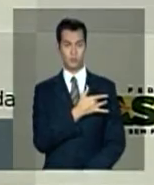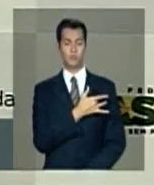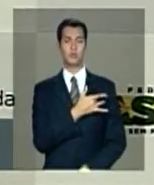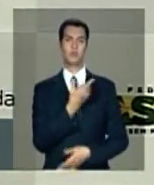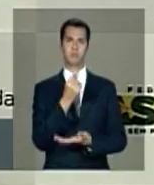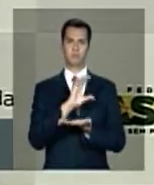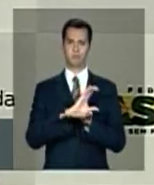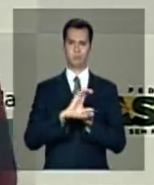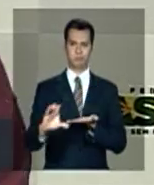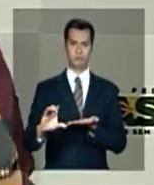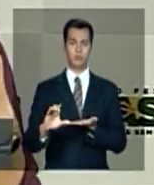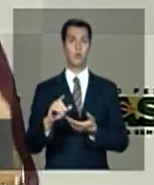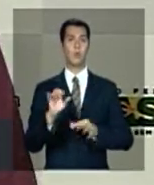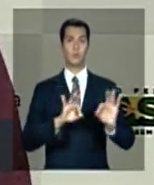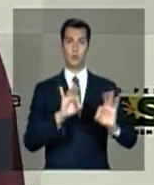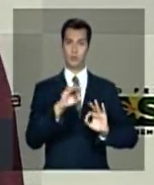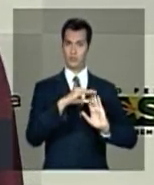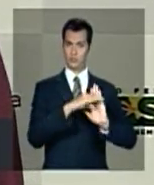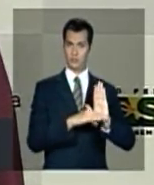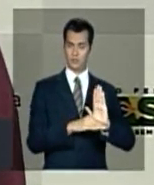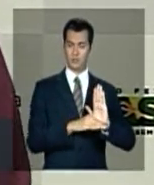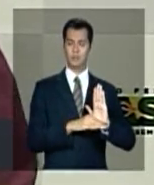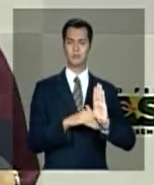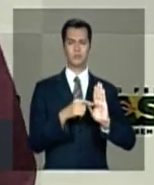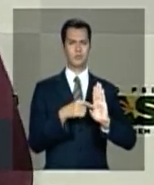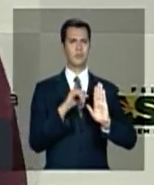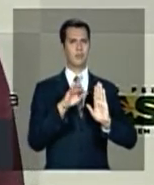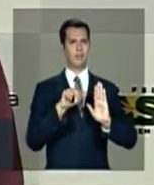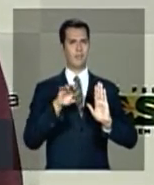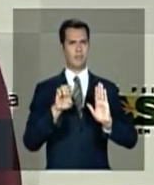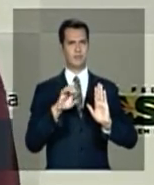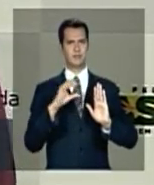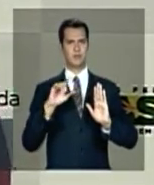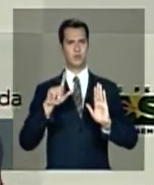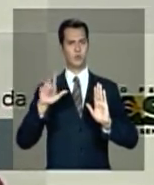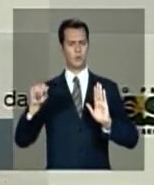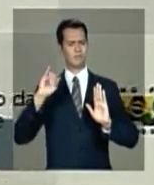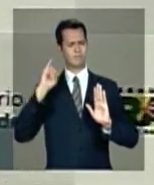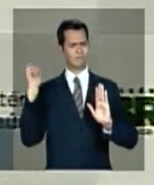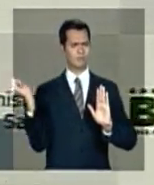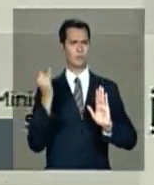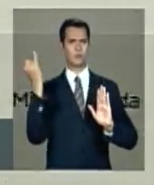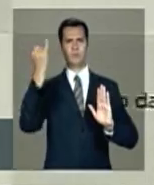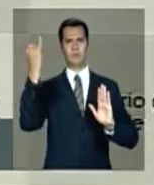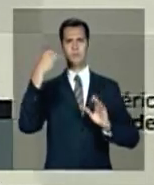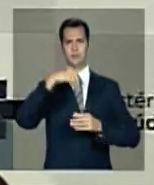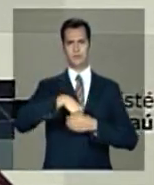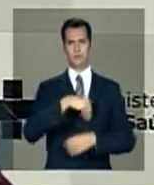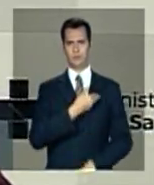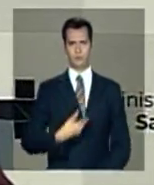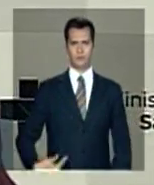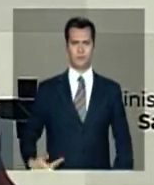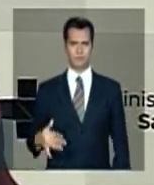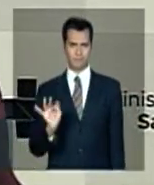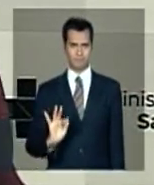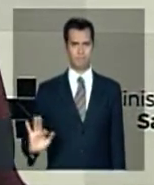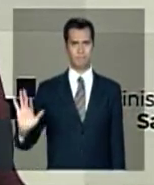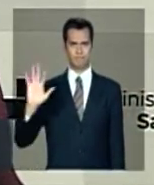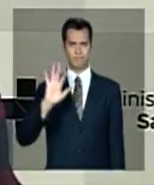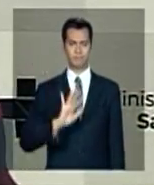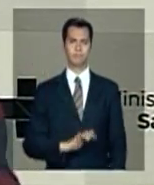programa que nós consideramos um dos prioritários do governo que é o rede cegonha em segundo